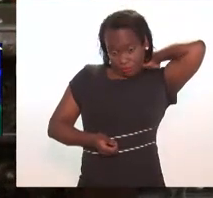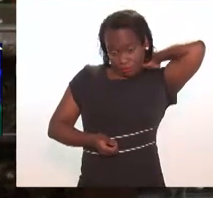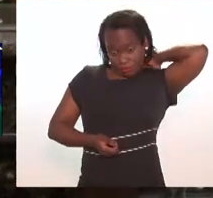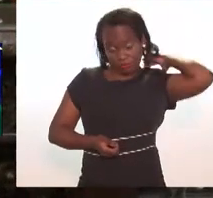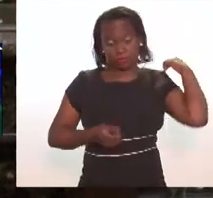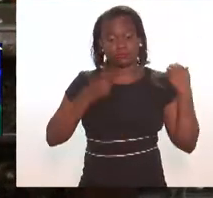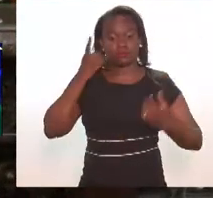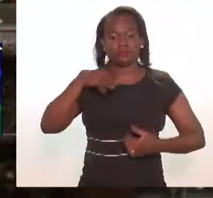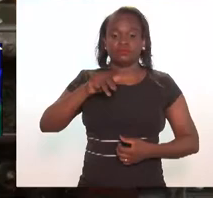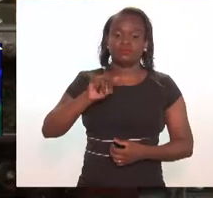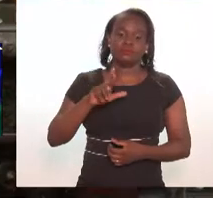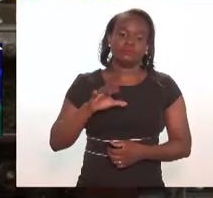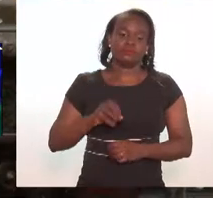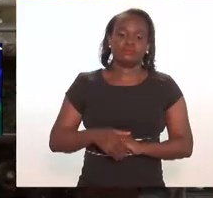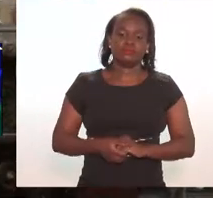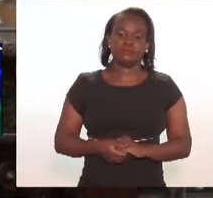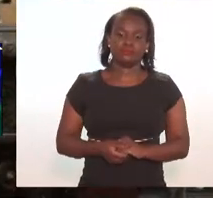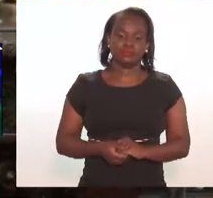Deputado Márcio.